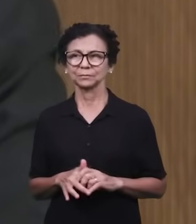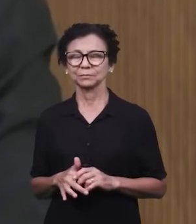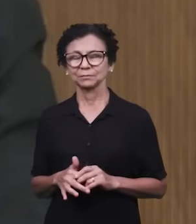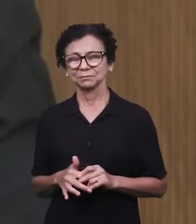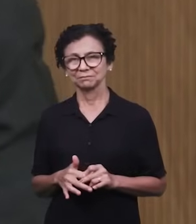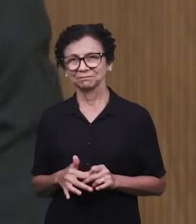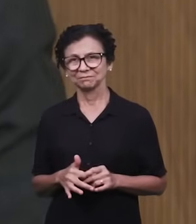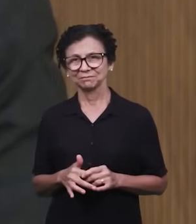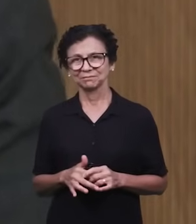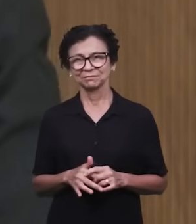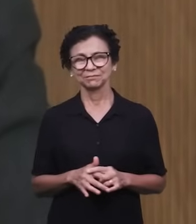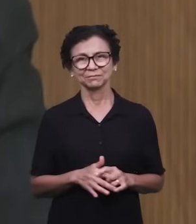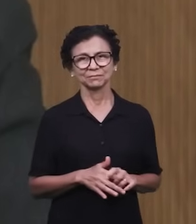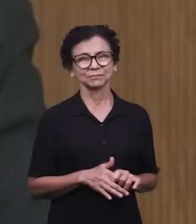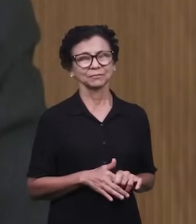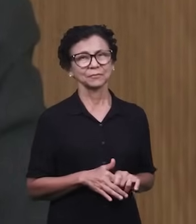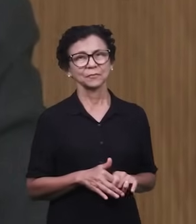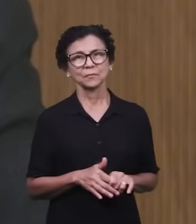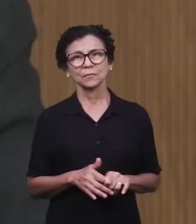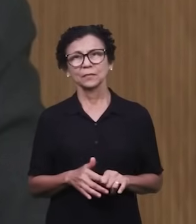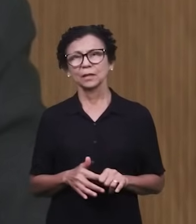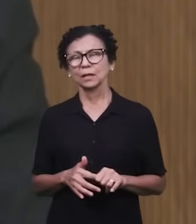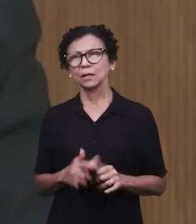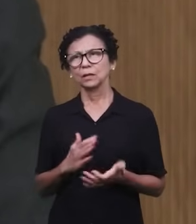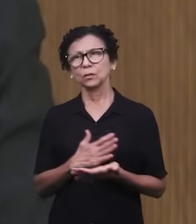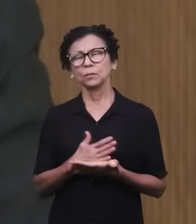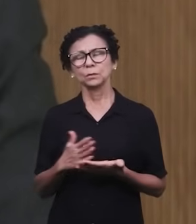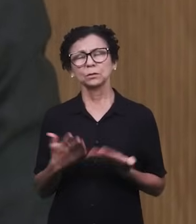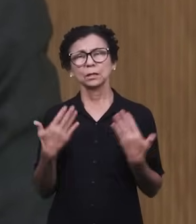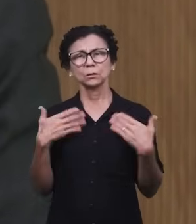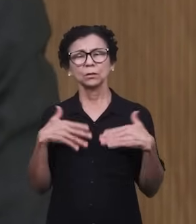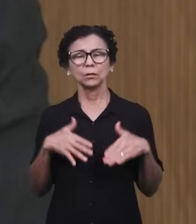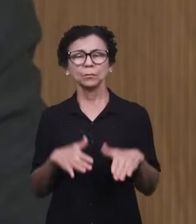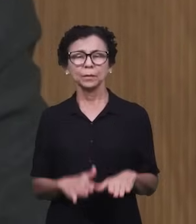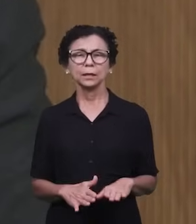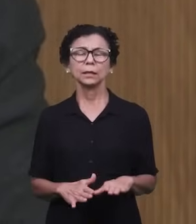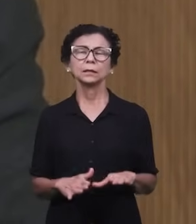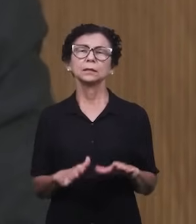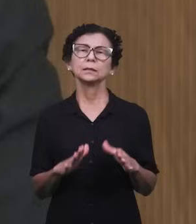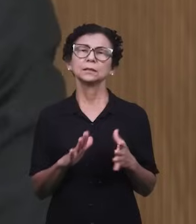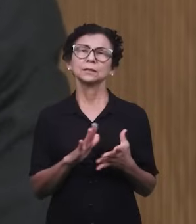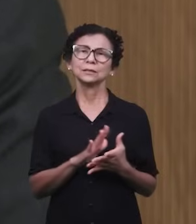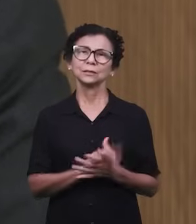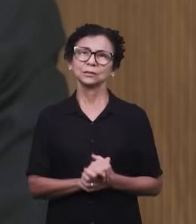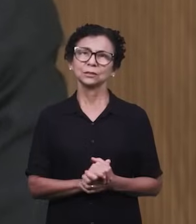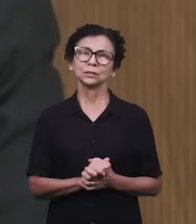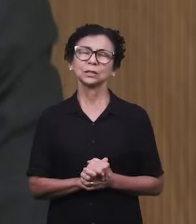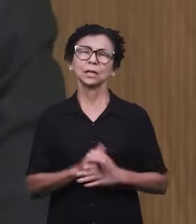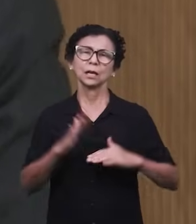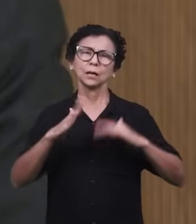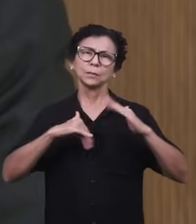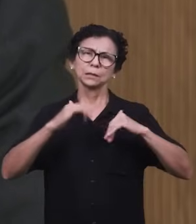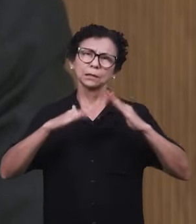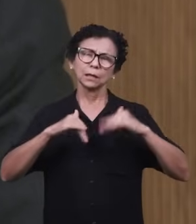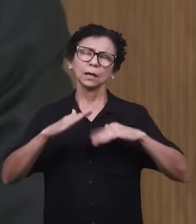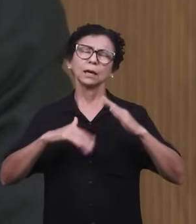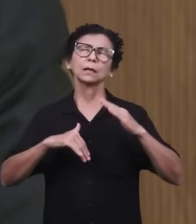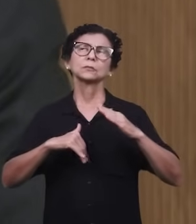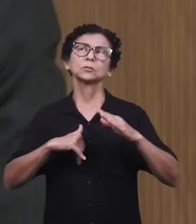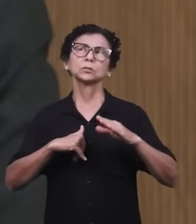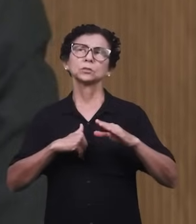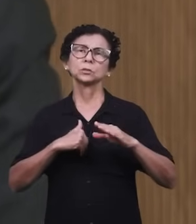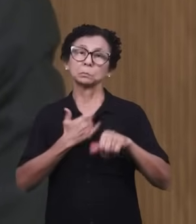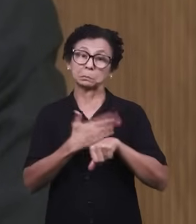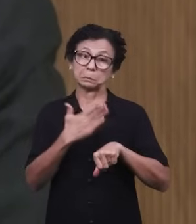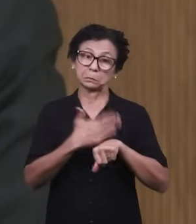na mesma direção, por exemplo, que a Sara desenvolveu. Eu tocava para atender as necessidades daquilo que aparecia no dia a dia.